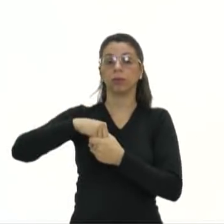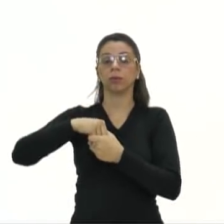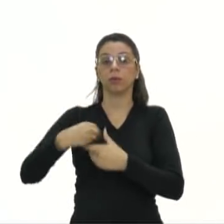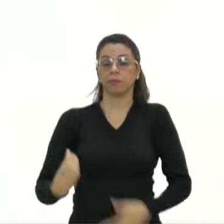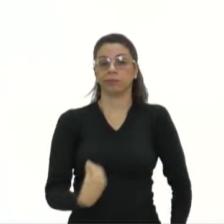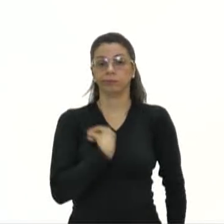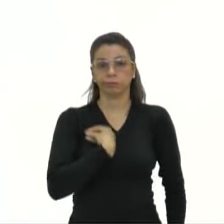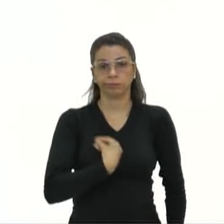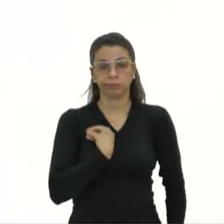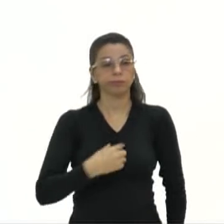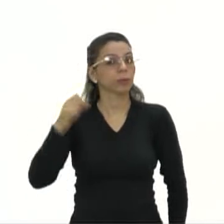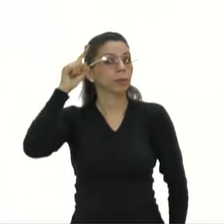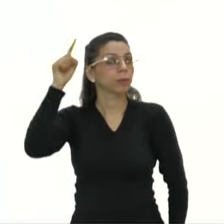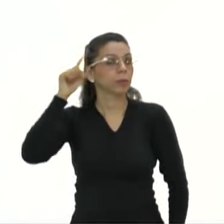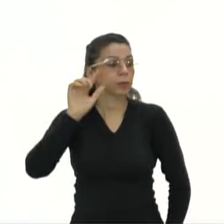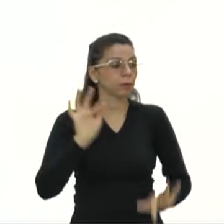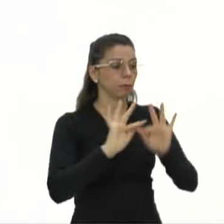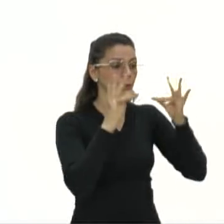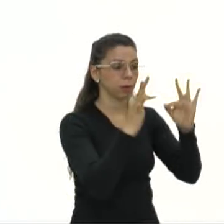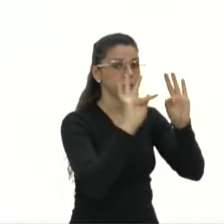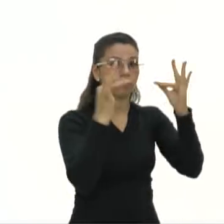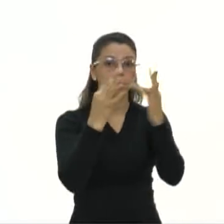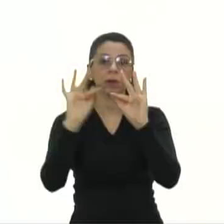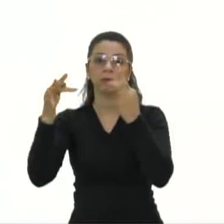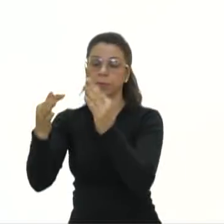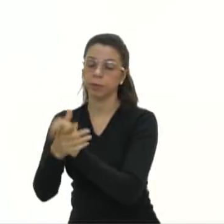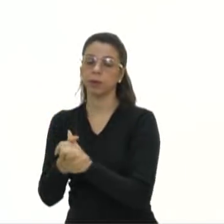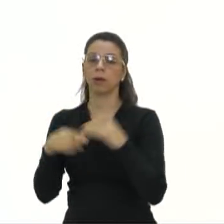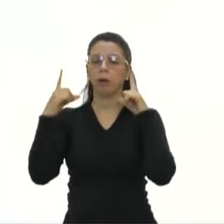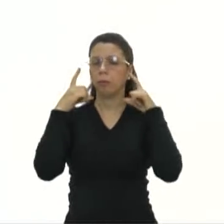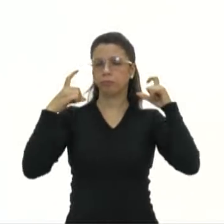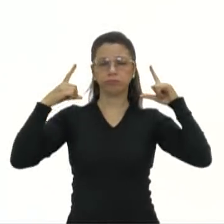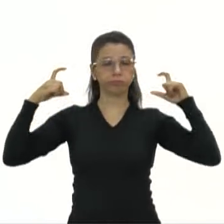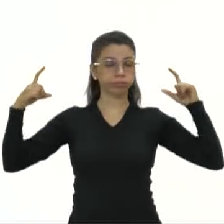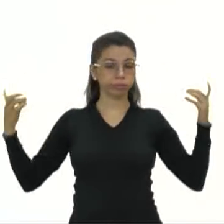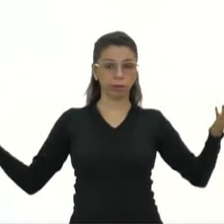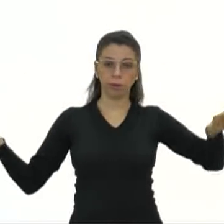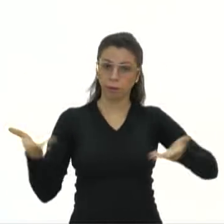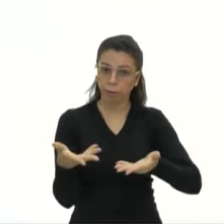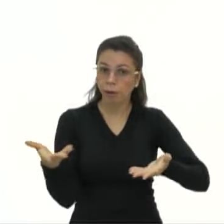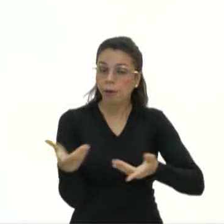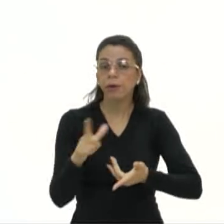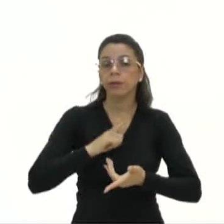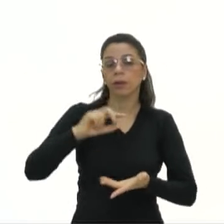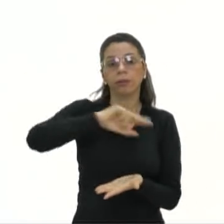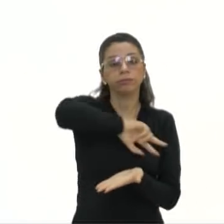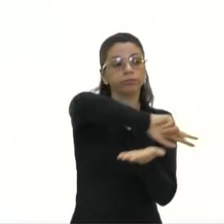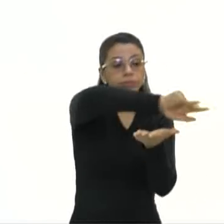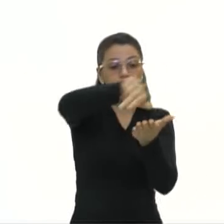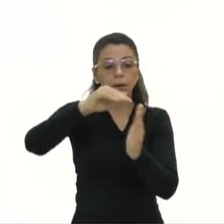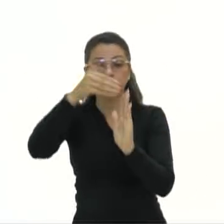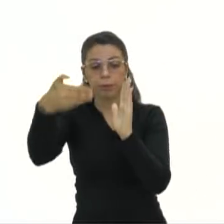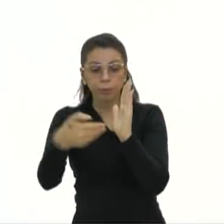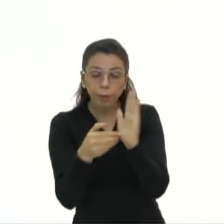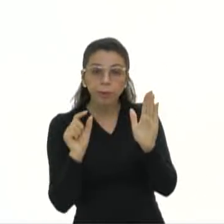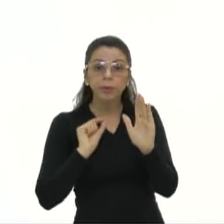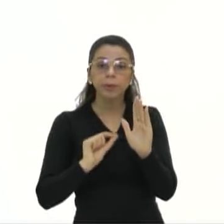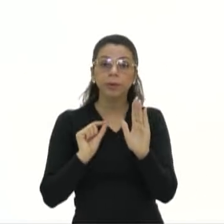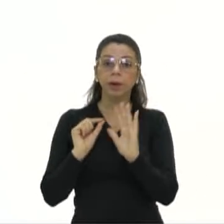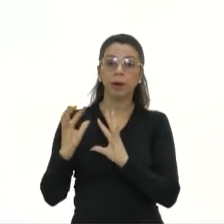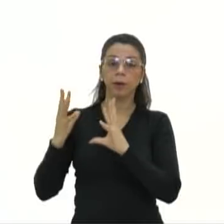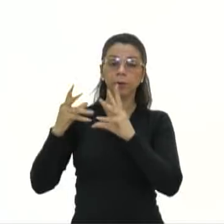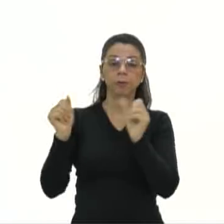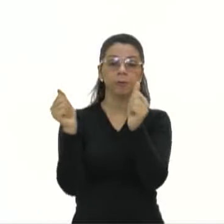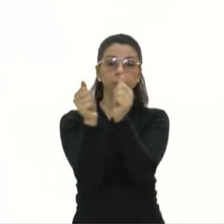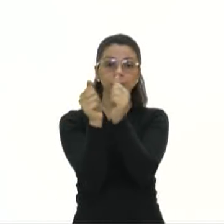de muitas famílias. O barulho em excesso, principalmente agora, que todos estão reunidos